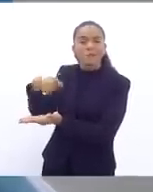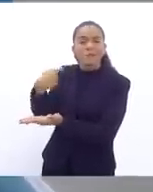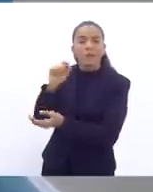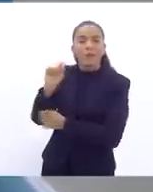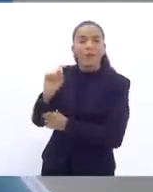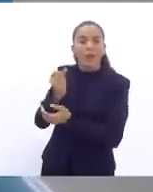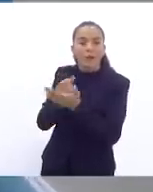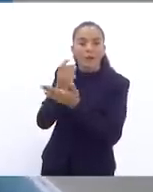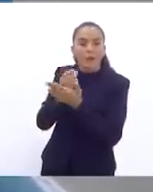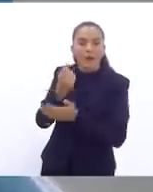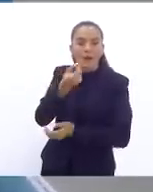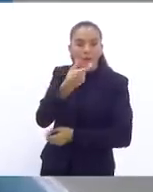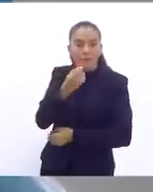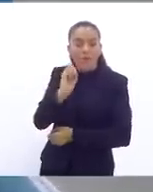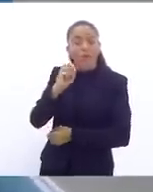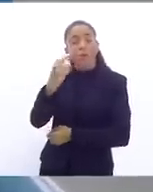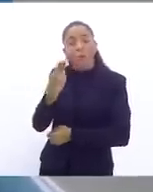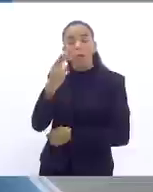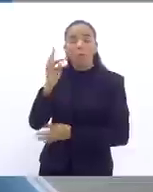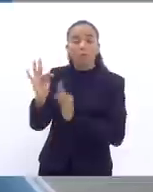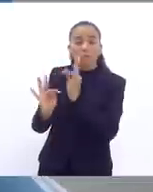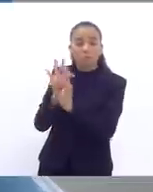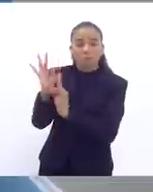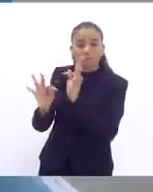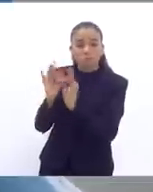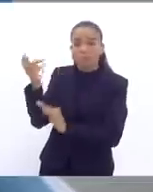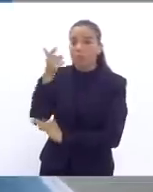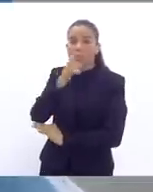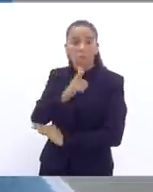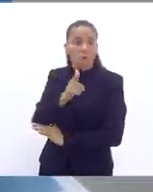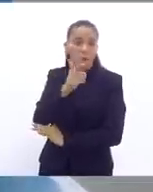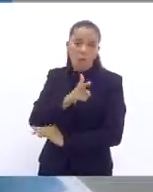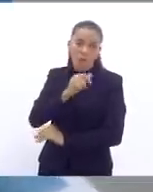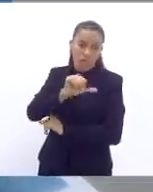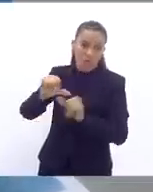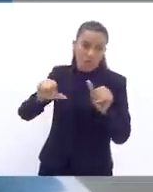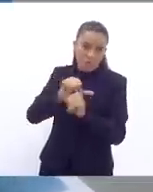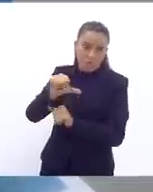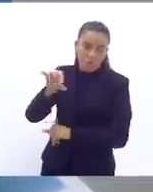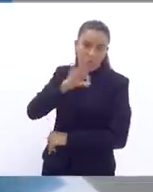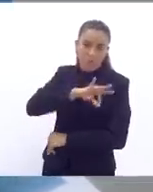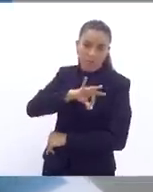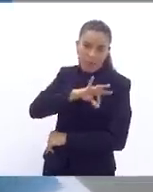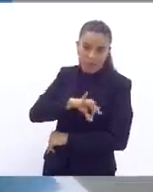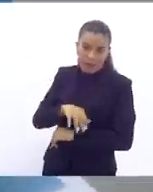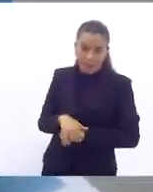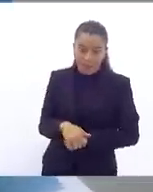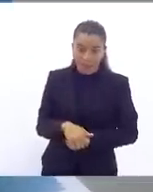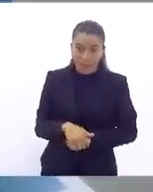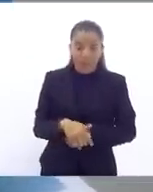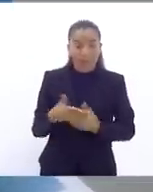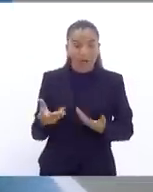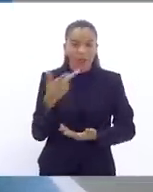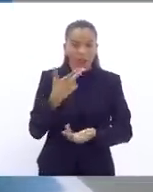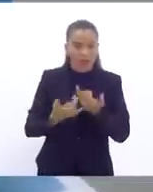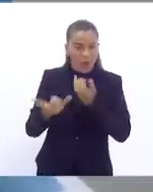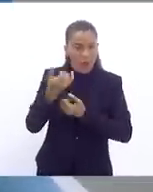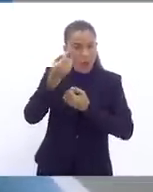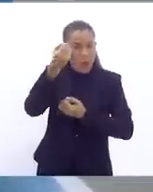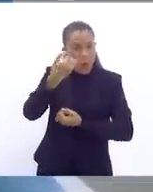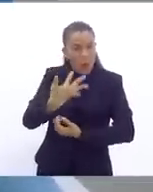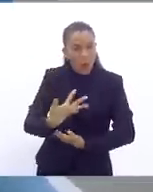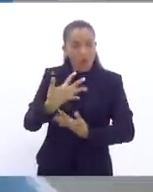comprar remédio ou fazer um tipo de tratamento e não consegue ter atualização Mas ela me diz aqui né que